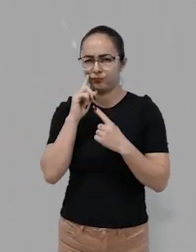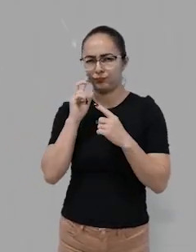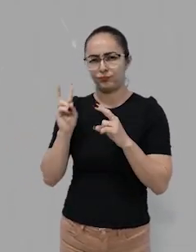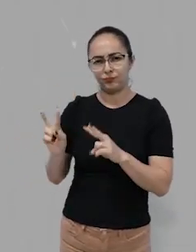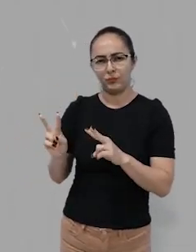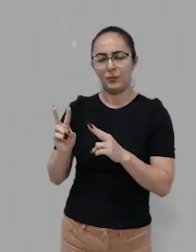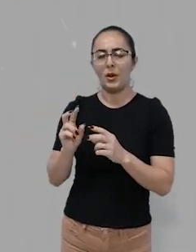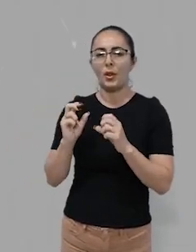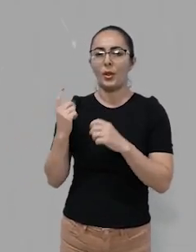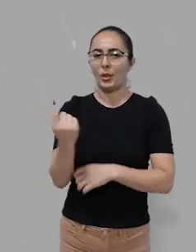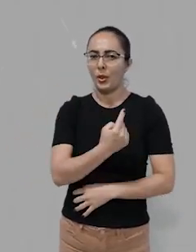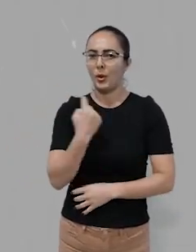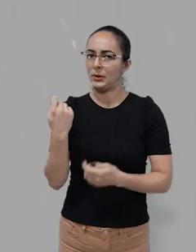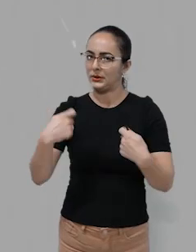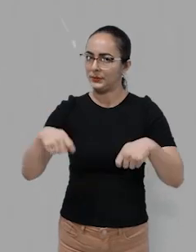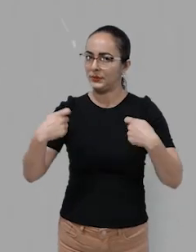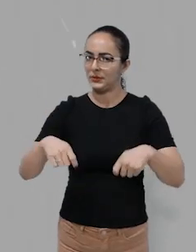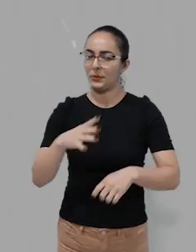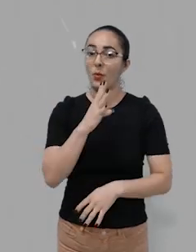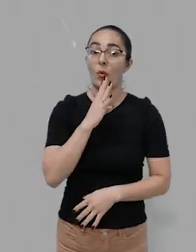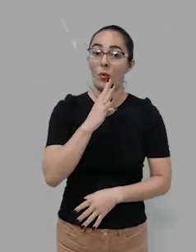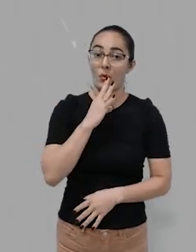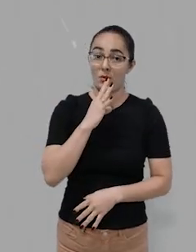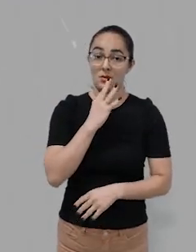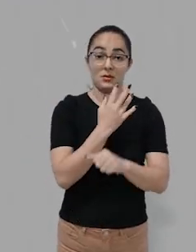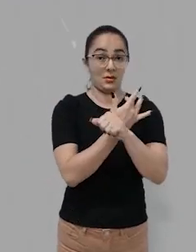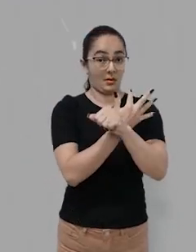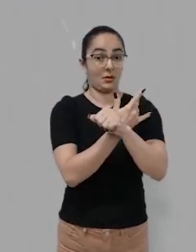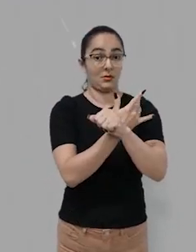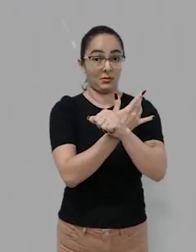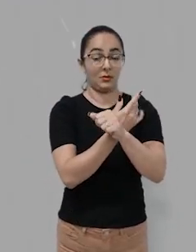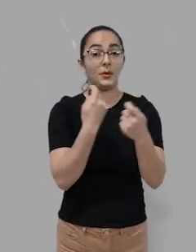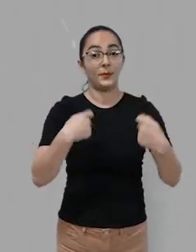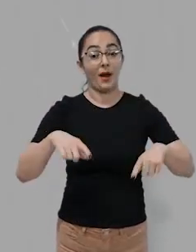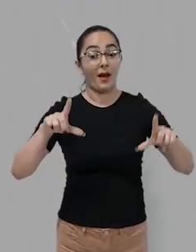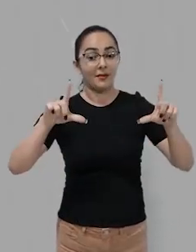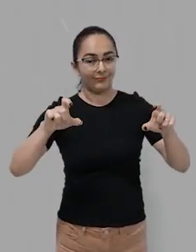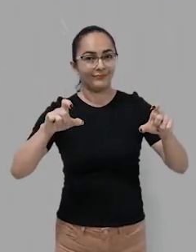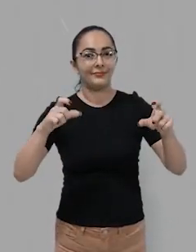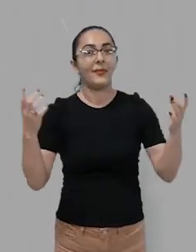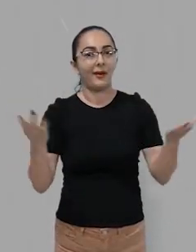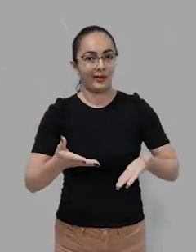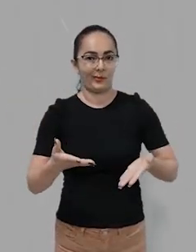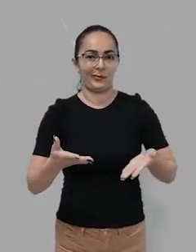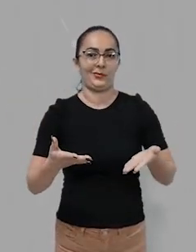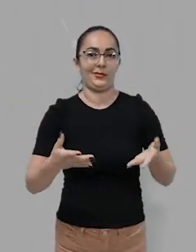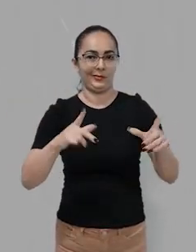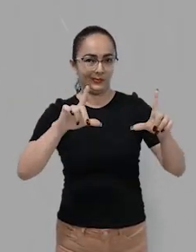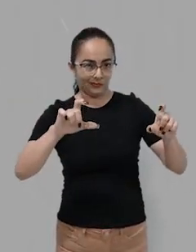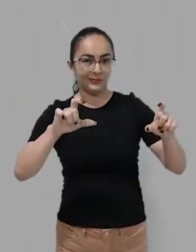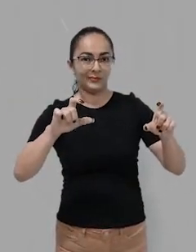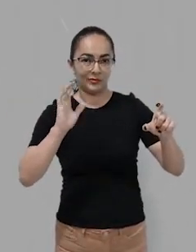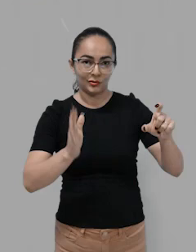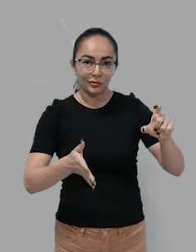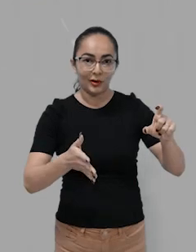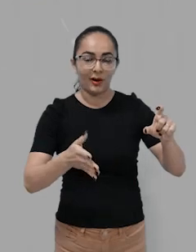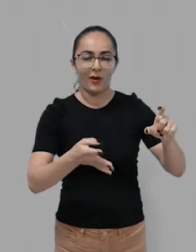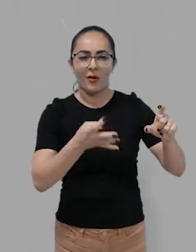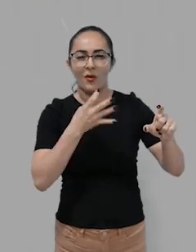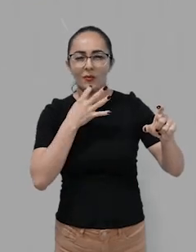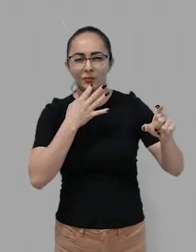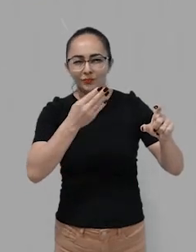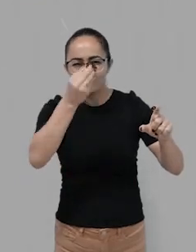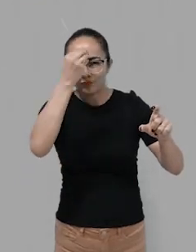precisa conhecer, tudo bem? Então, dica, tire o print da tela. 1, 2, tiraram? Bom, conhecendo